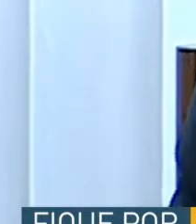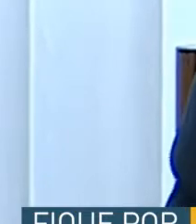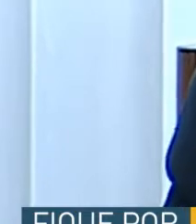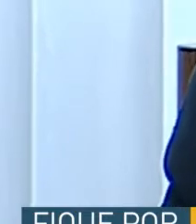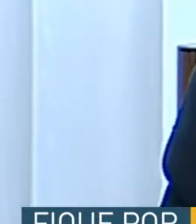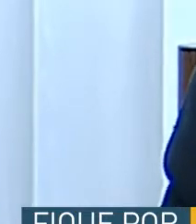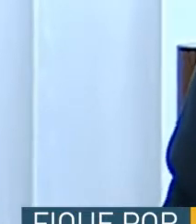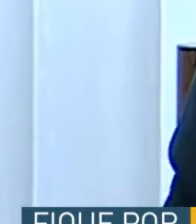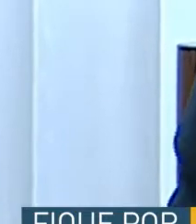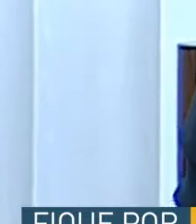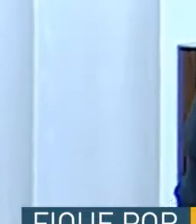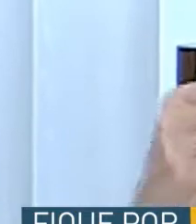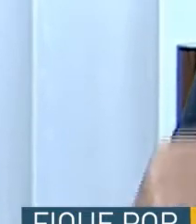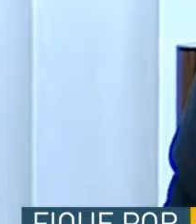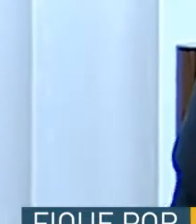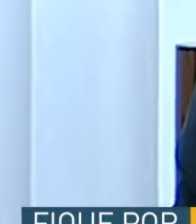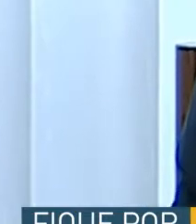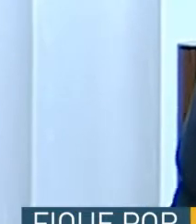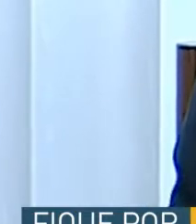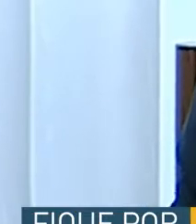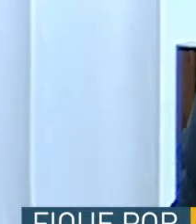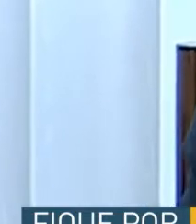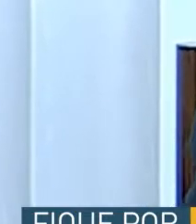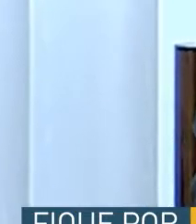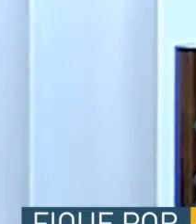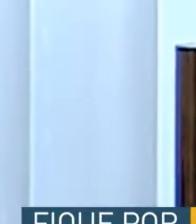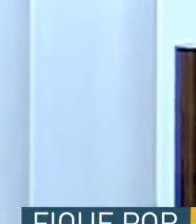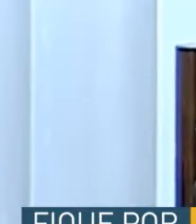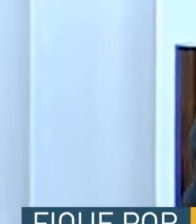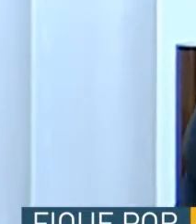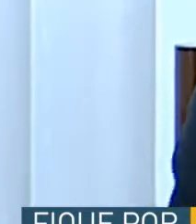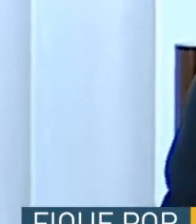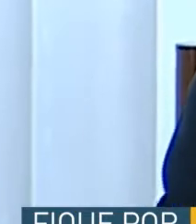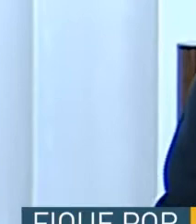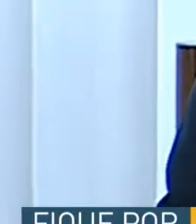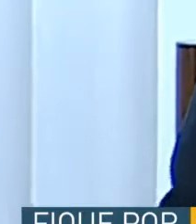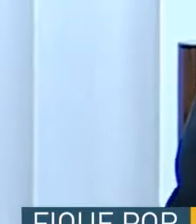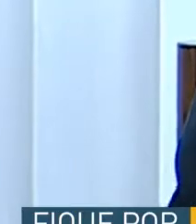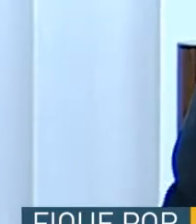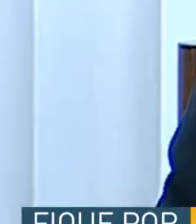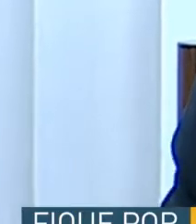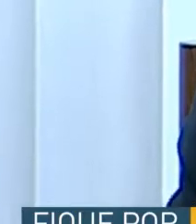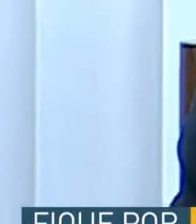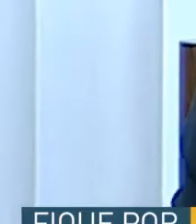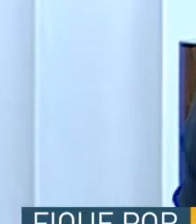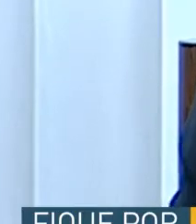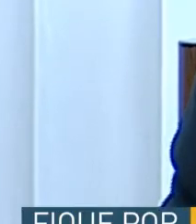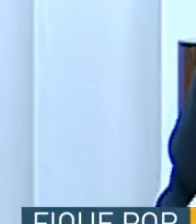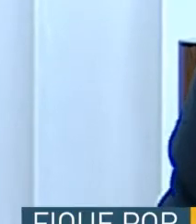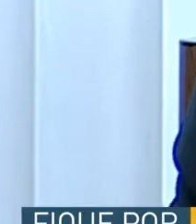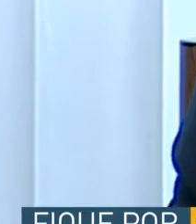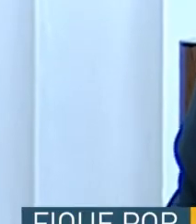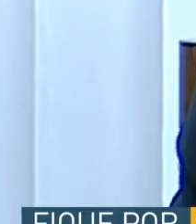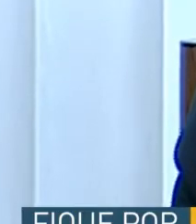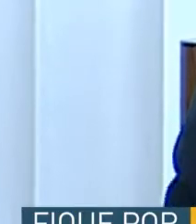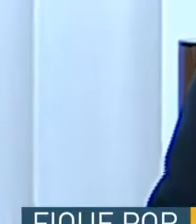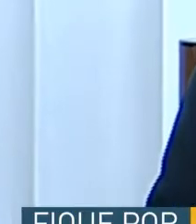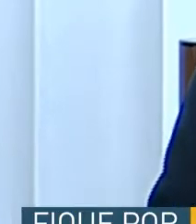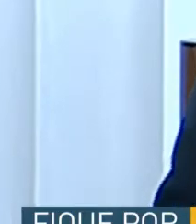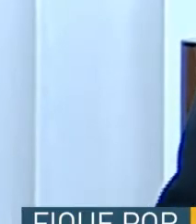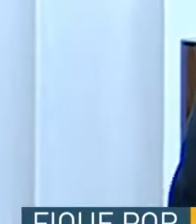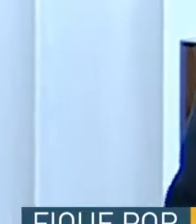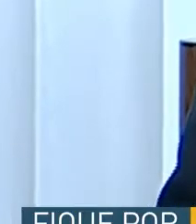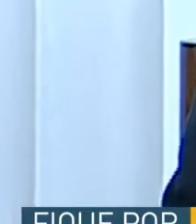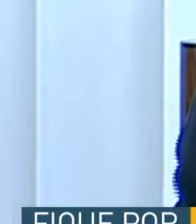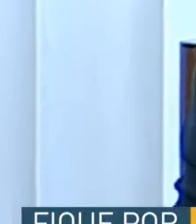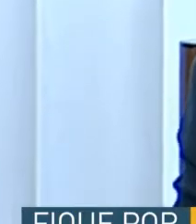exatamente uma queda rápida da inflação, evidentemente conduzida por um Banco Central atuando de maneira firme, competente,